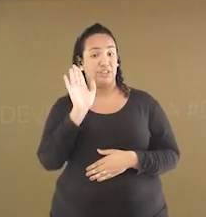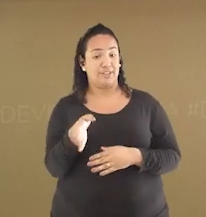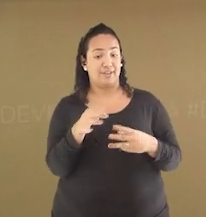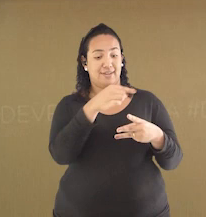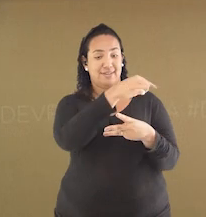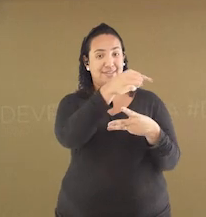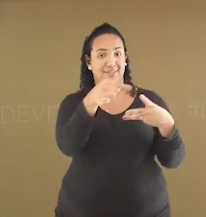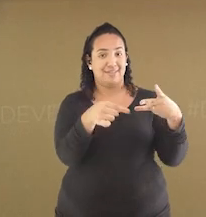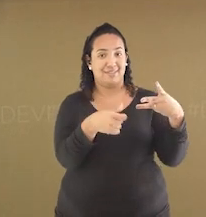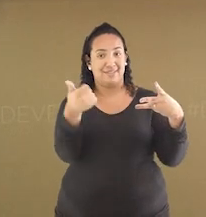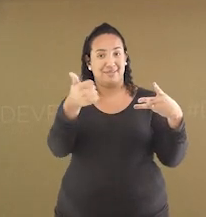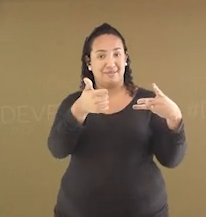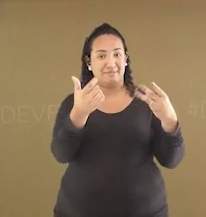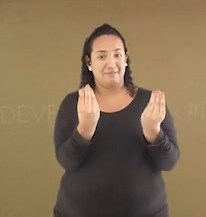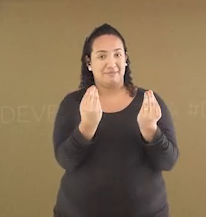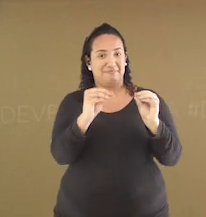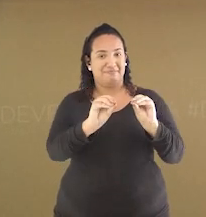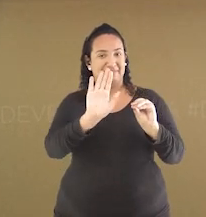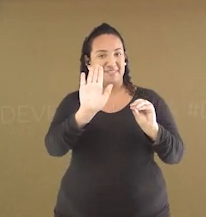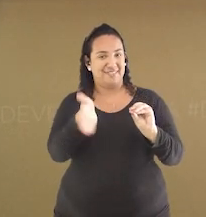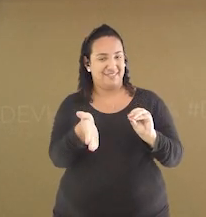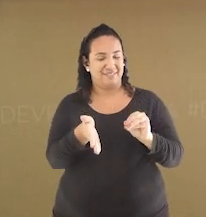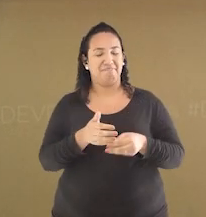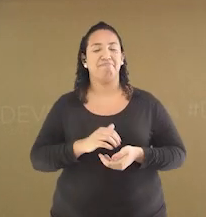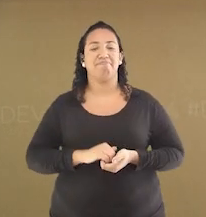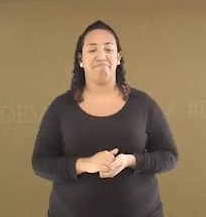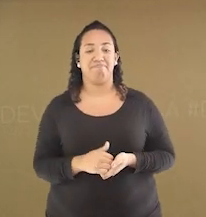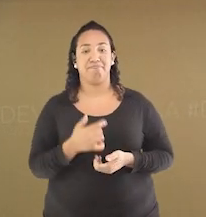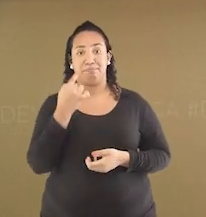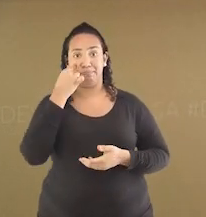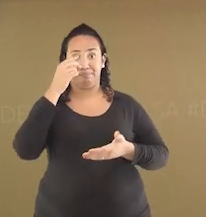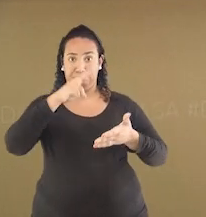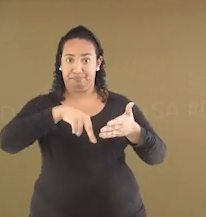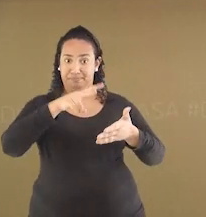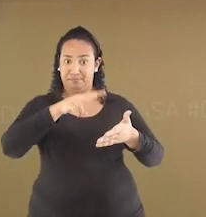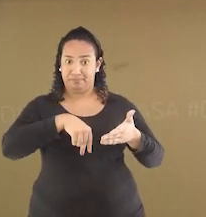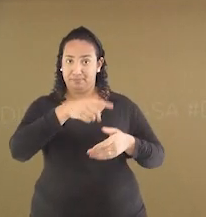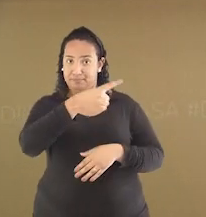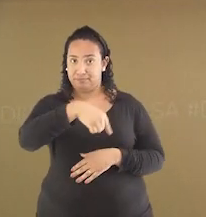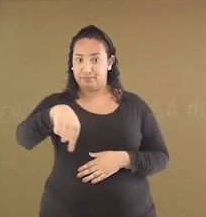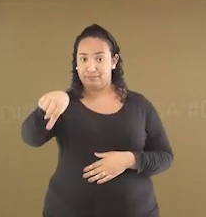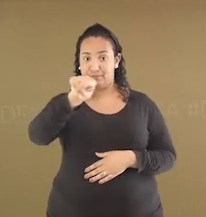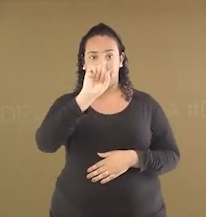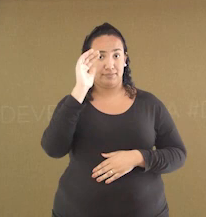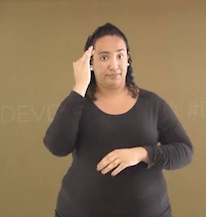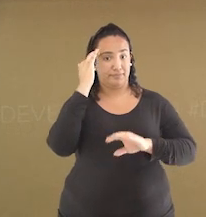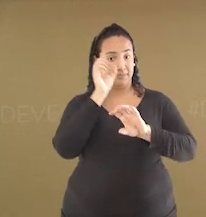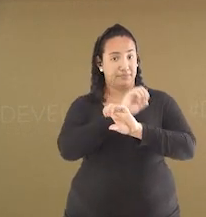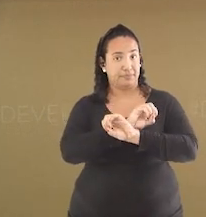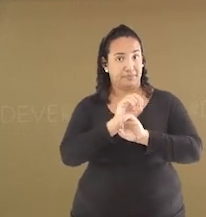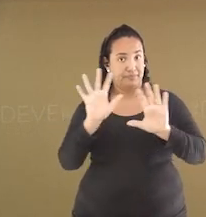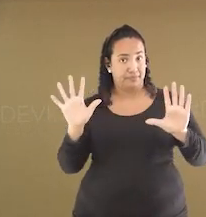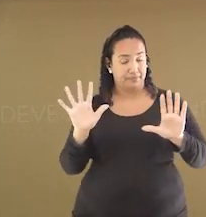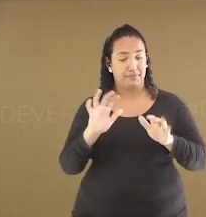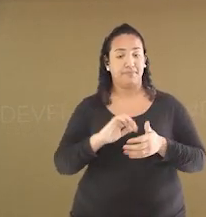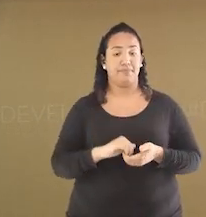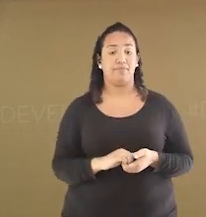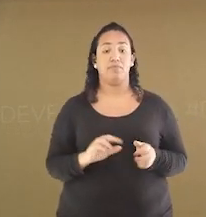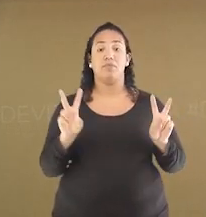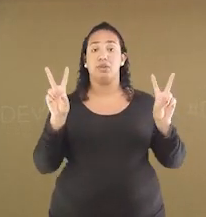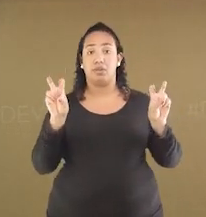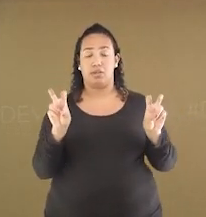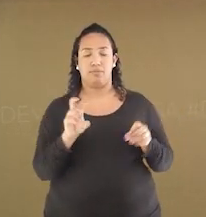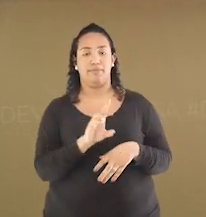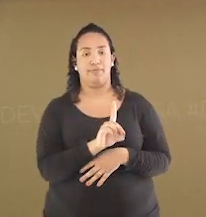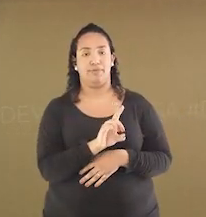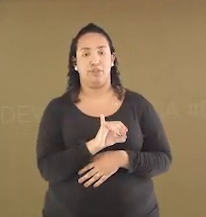3 primeiros elementos que devem conter em uma resenha. Vamos ler juntos para que você possa entender. O